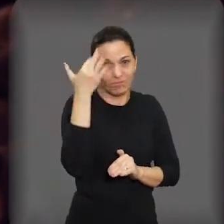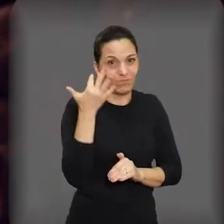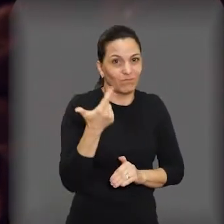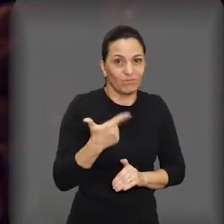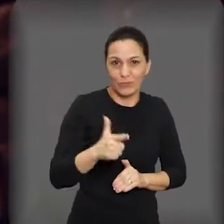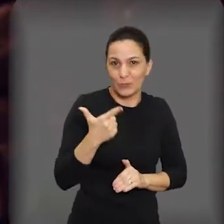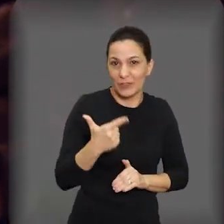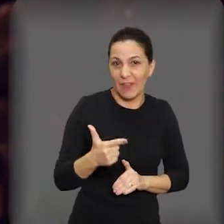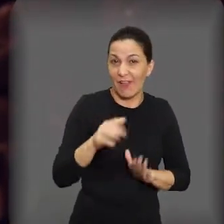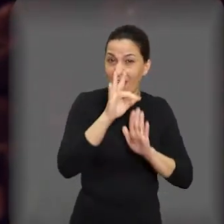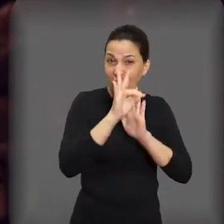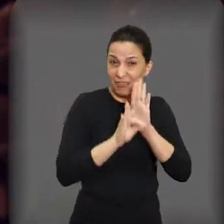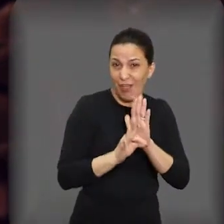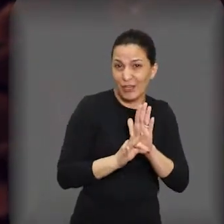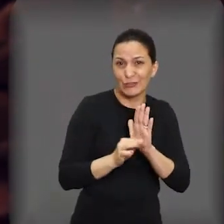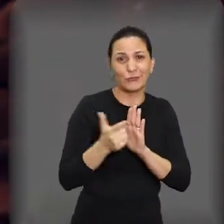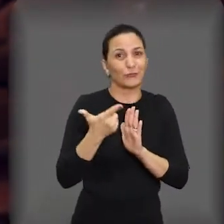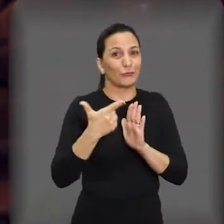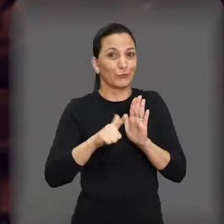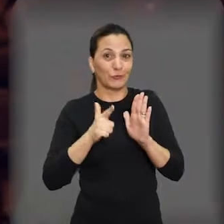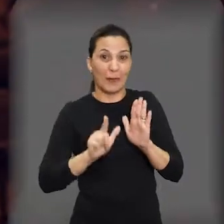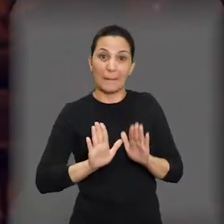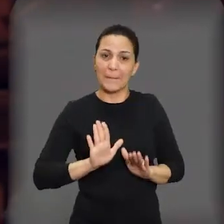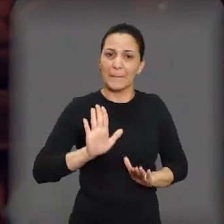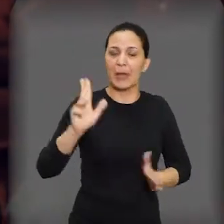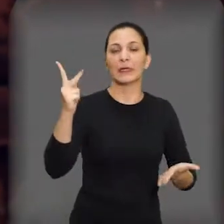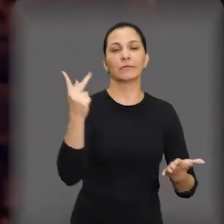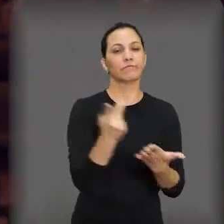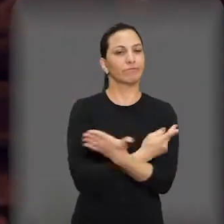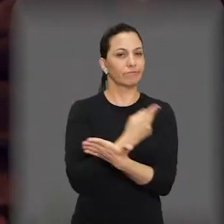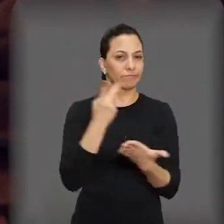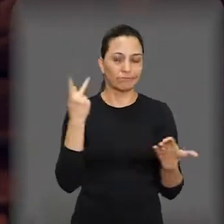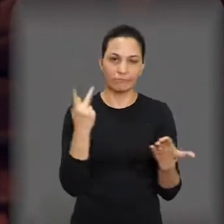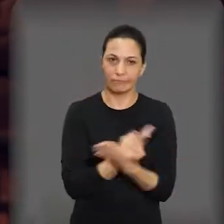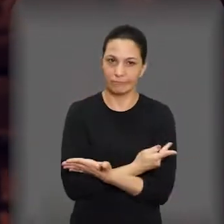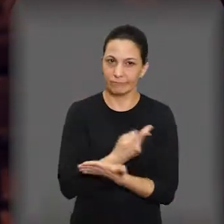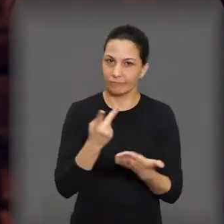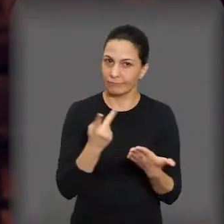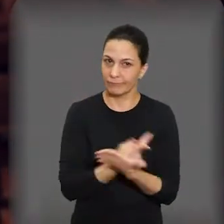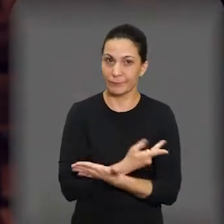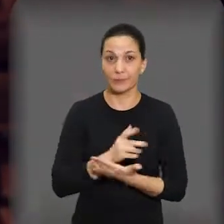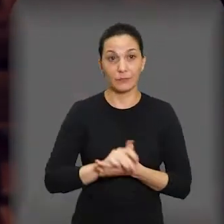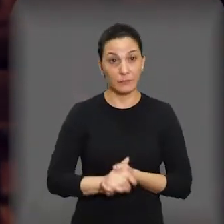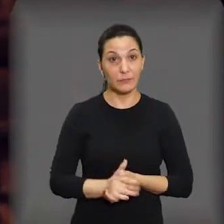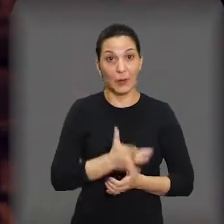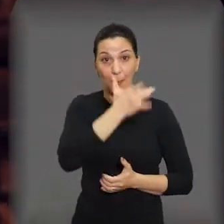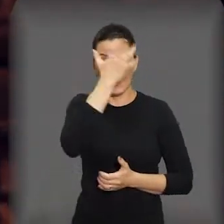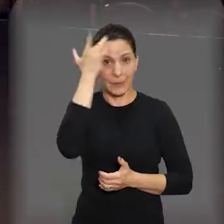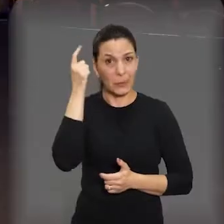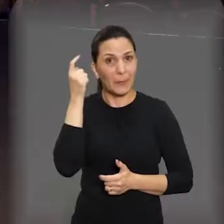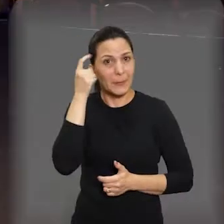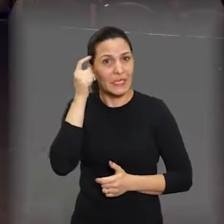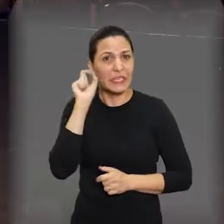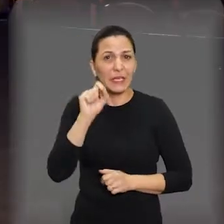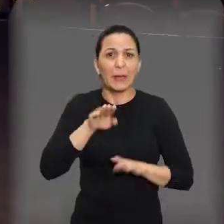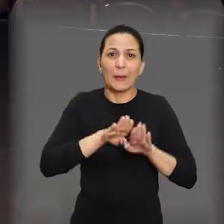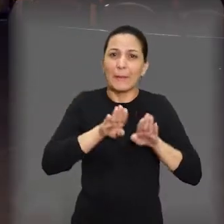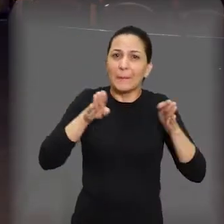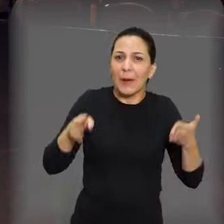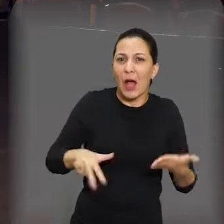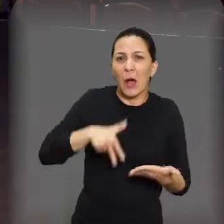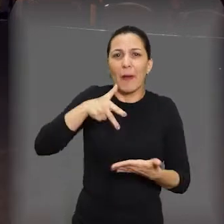decorado e que não tem texto. Muita gente acha, mas você sobe lá e vai falando da cabeça. E não é,